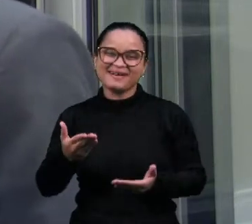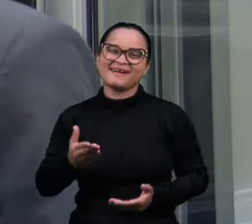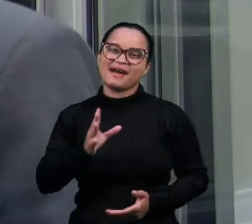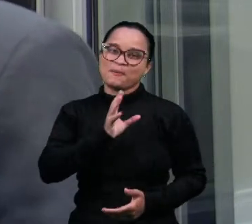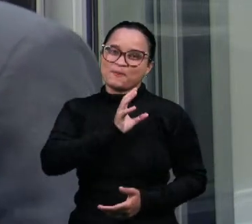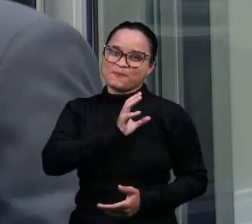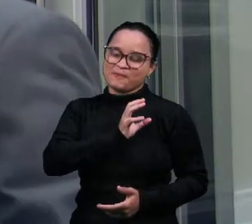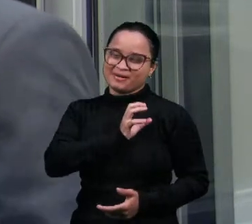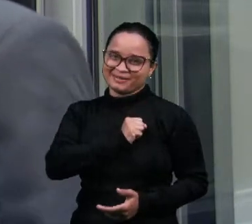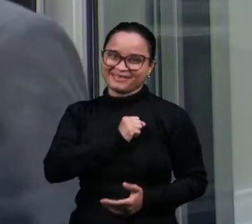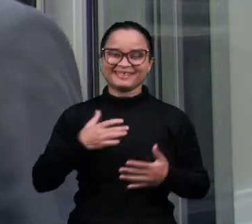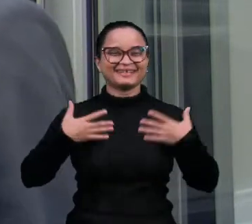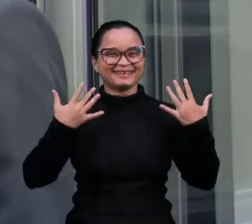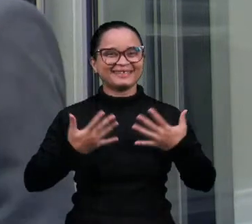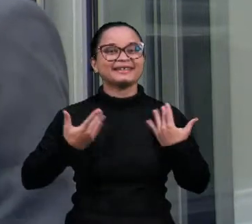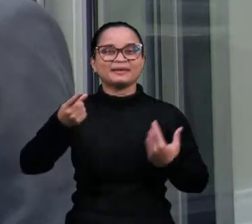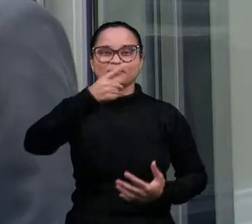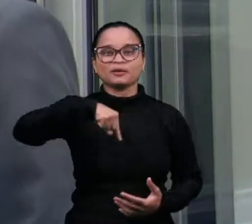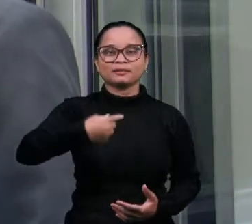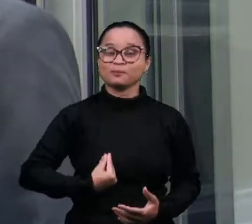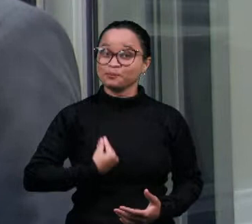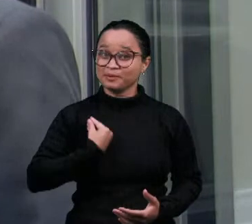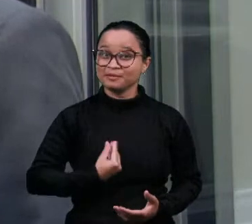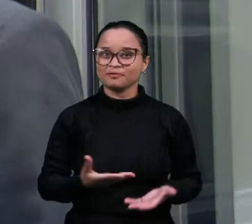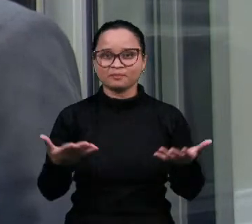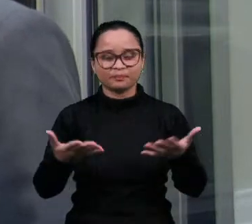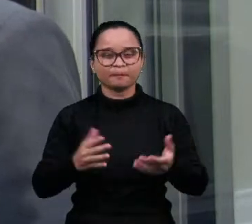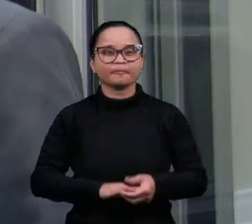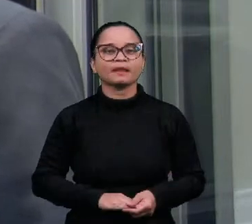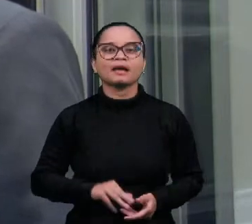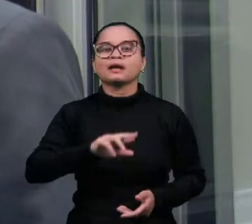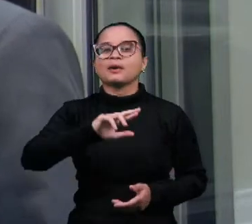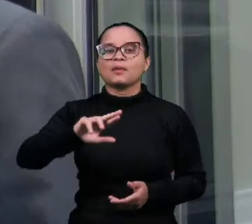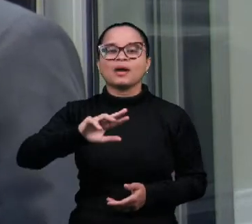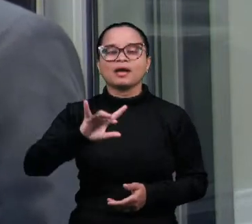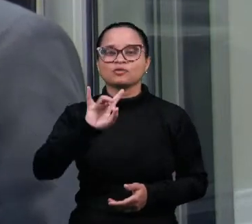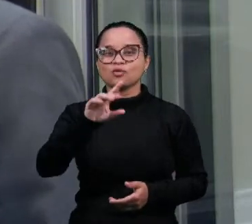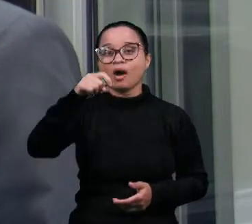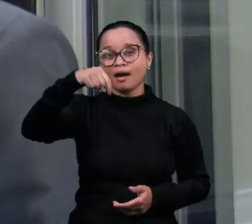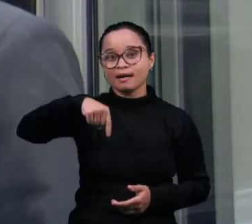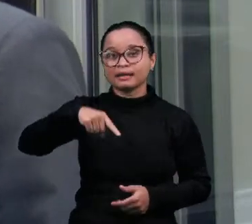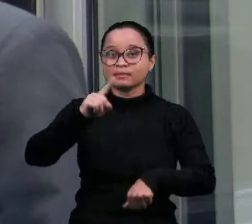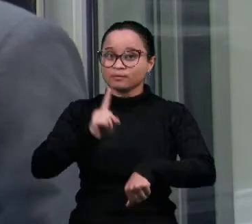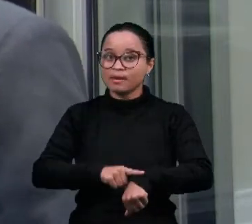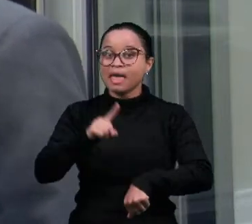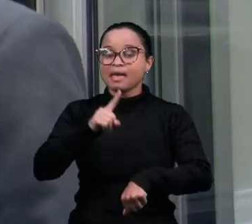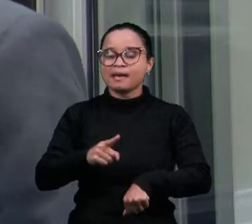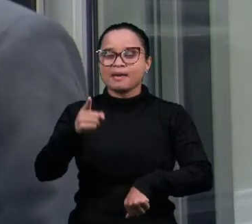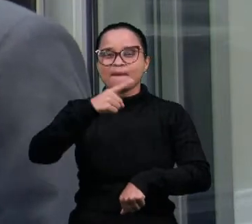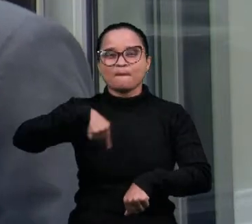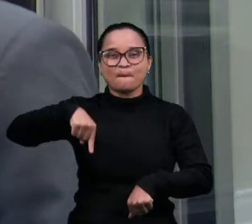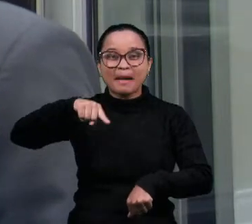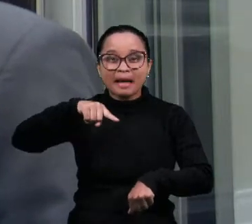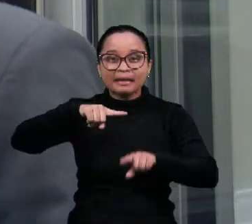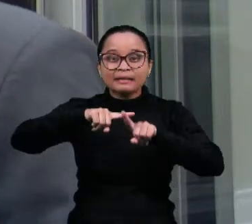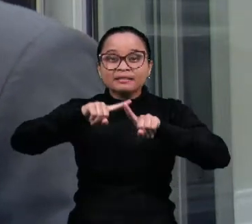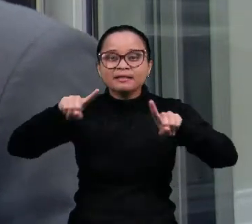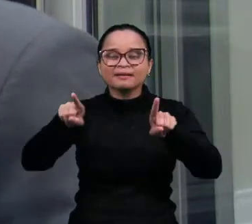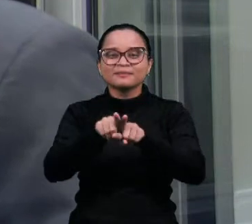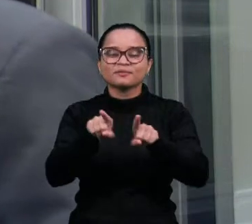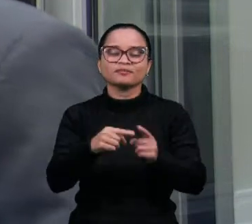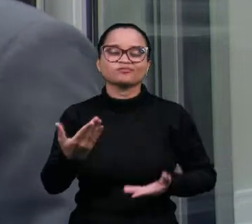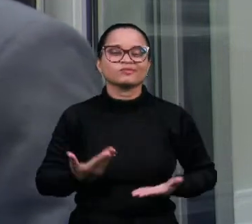nós estarmos aqui hoje, Jorge. Não só aqui nesse momento, mas com os nossos irmãos que estão conosco, que